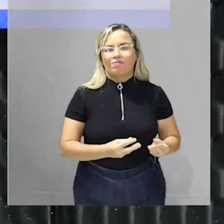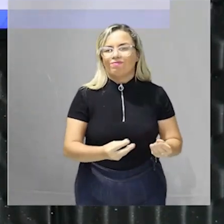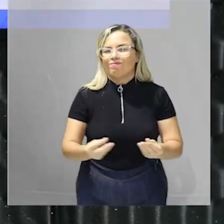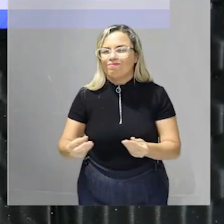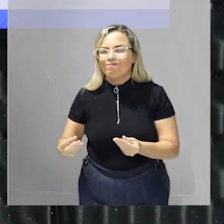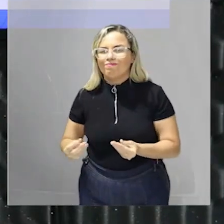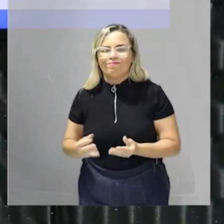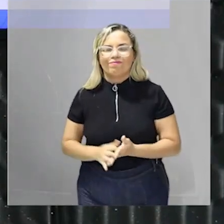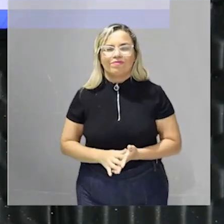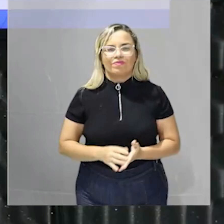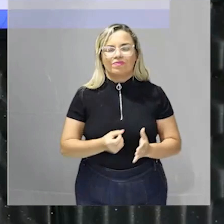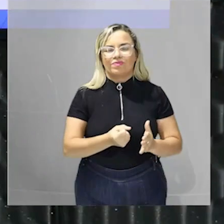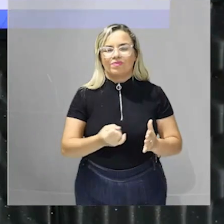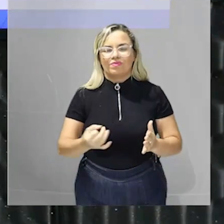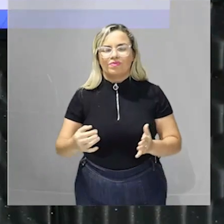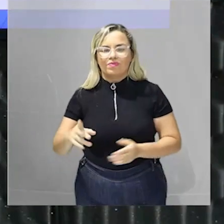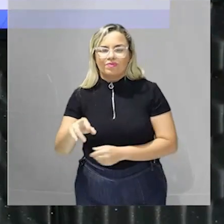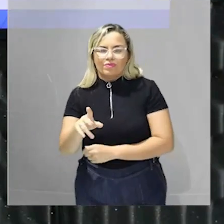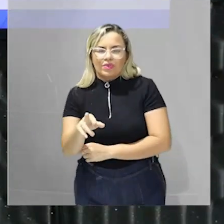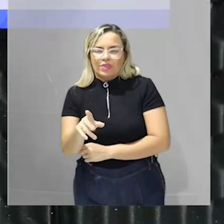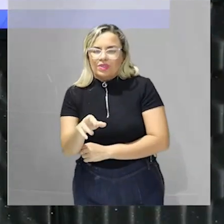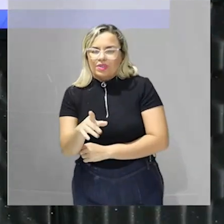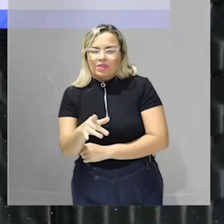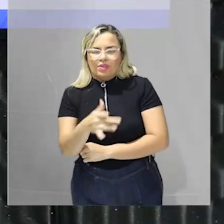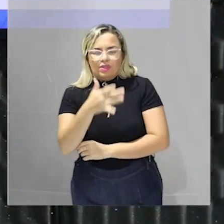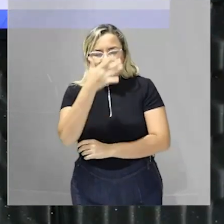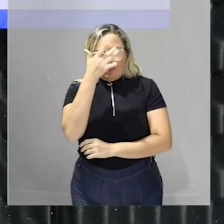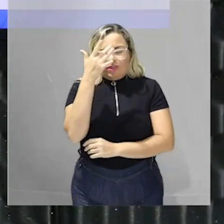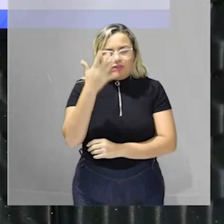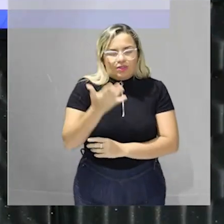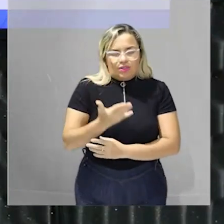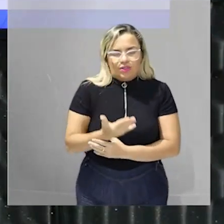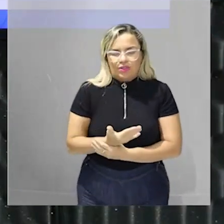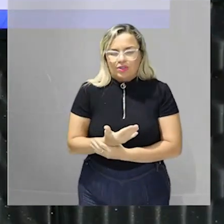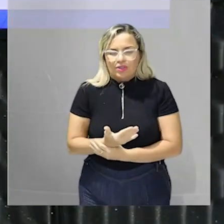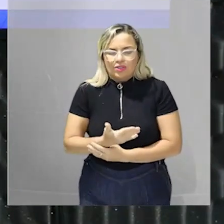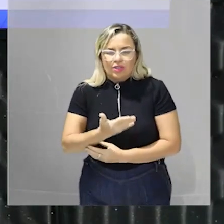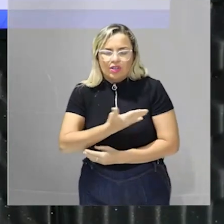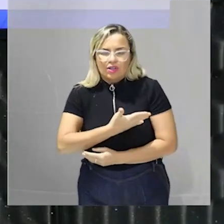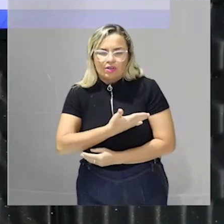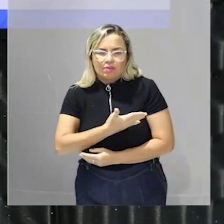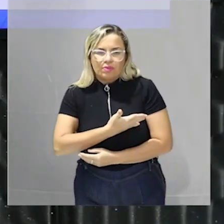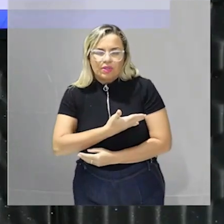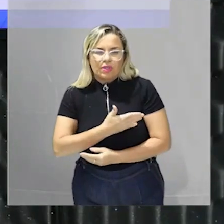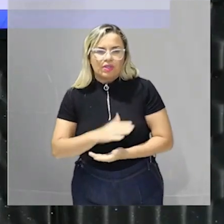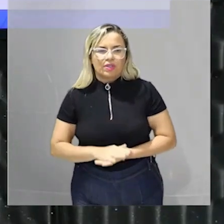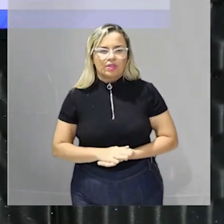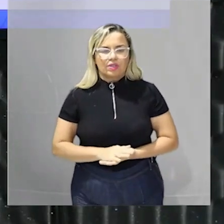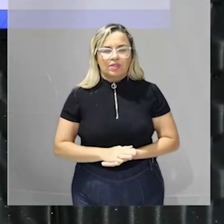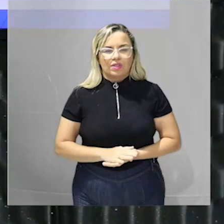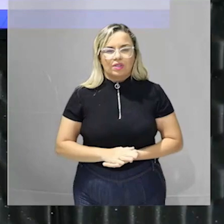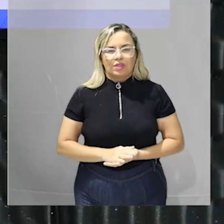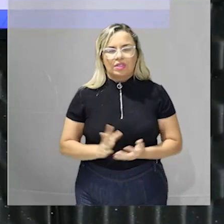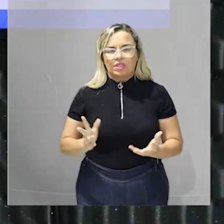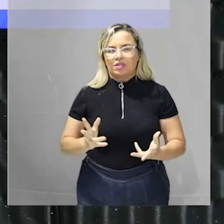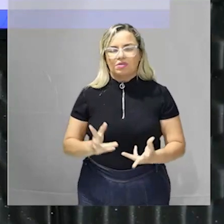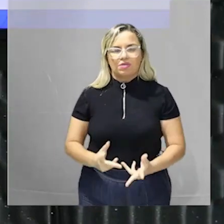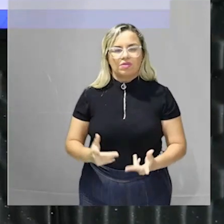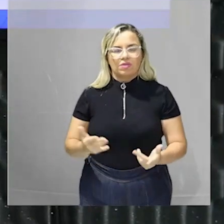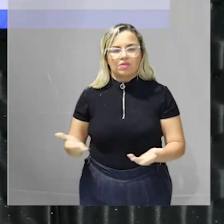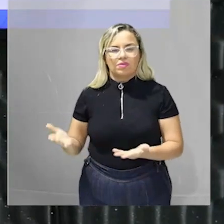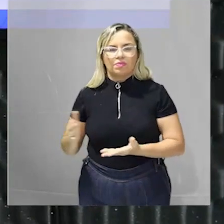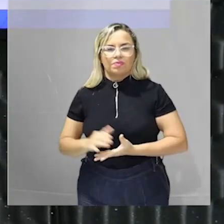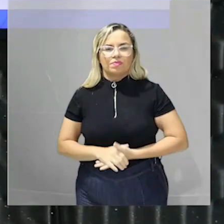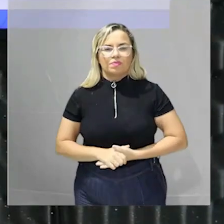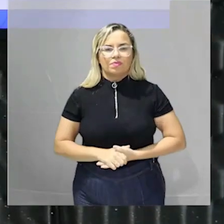pode contar, gente de mão quente, de mão amiga, né? Por isso, amizade,